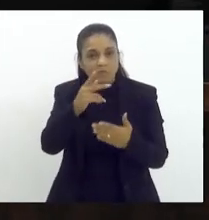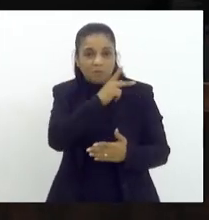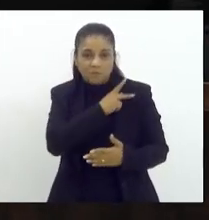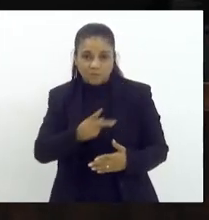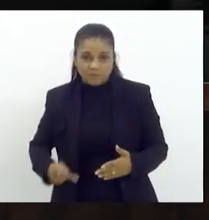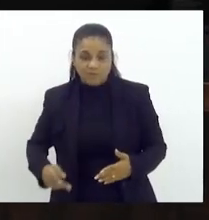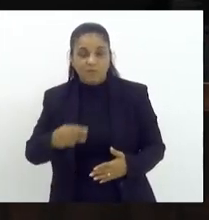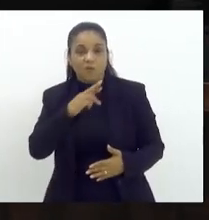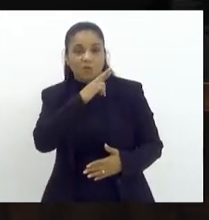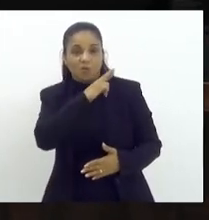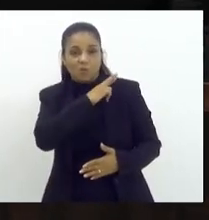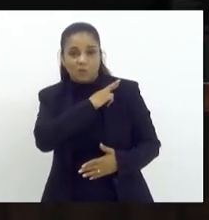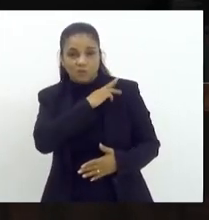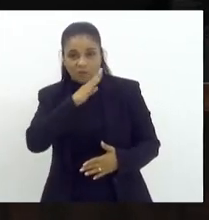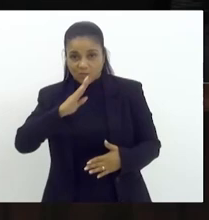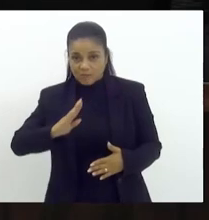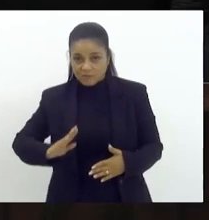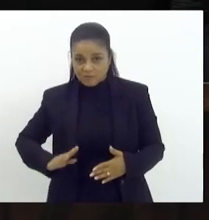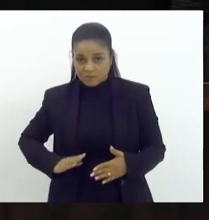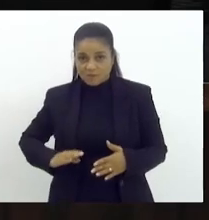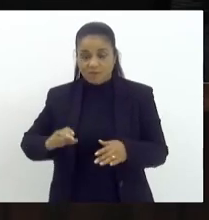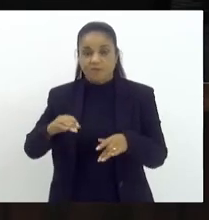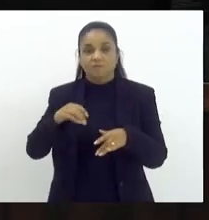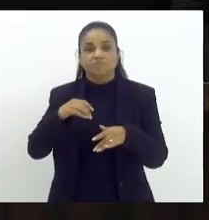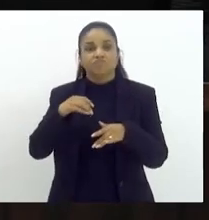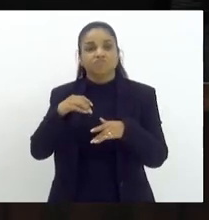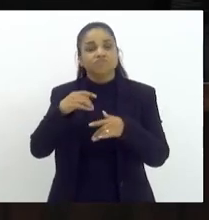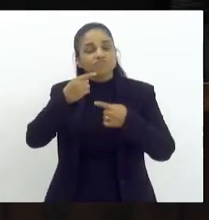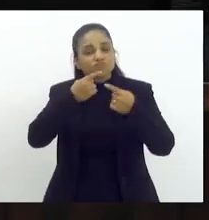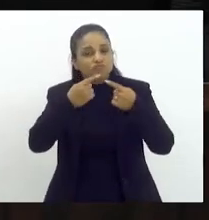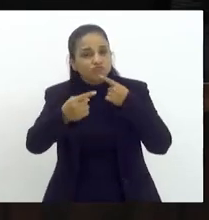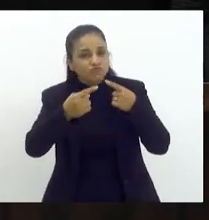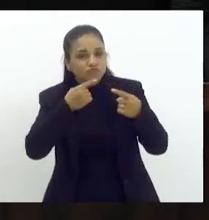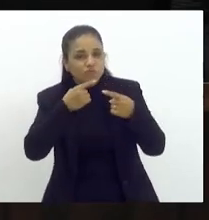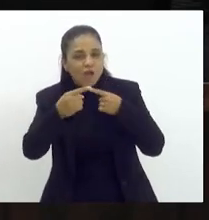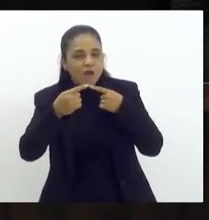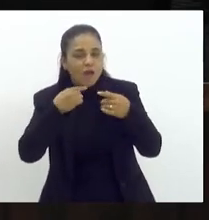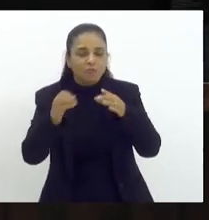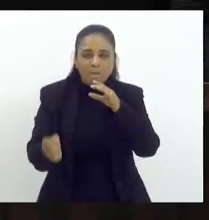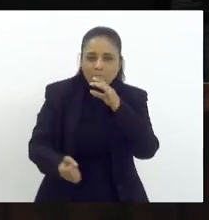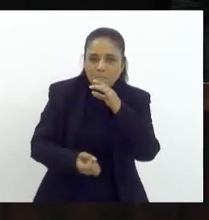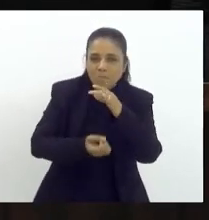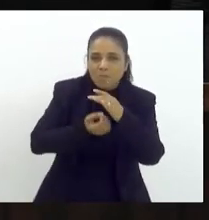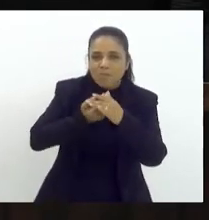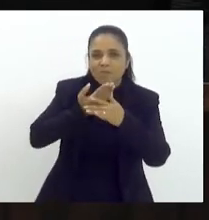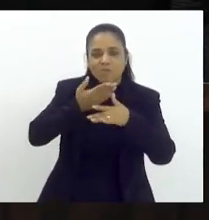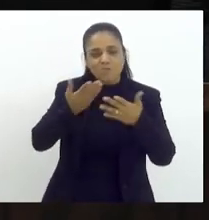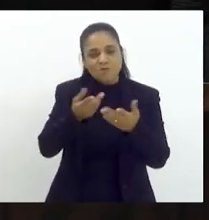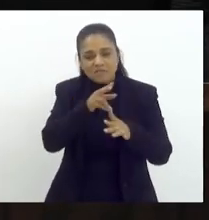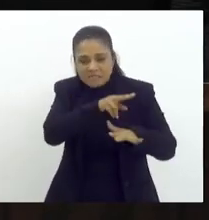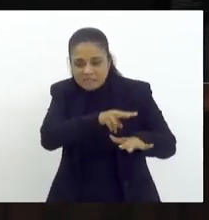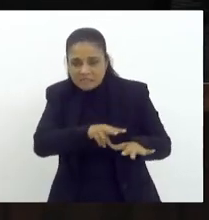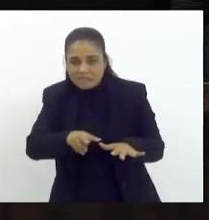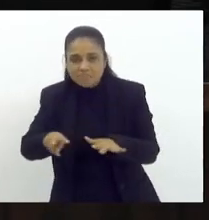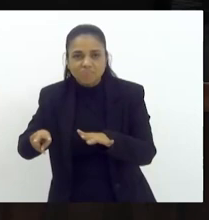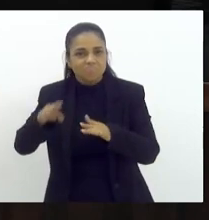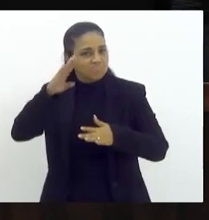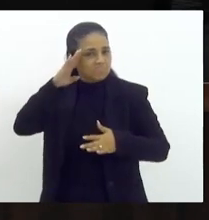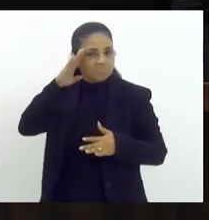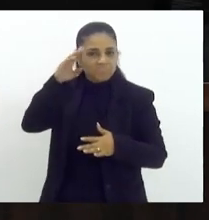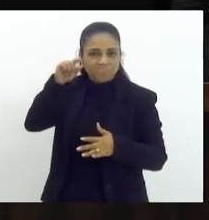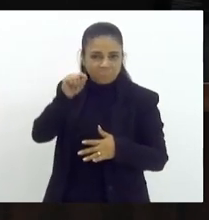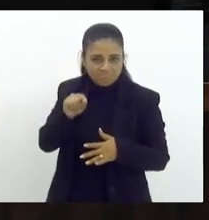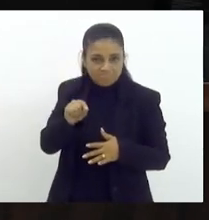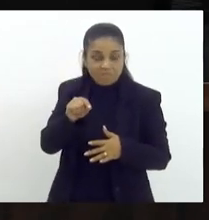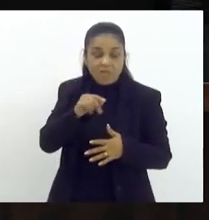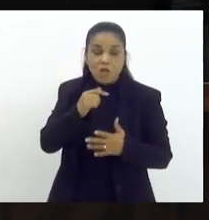Bacelar pelas pela construção dos diálogos desses desses dias que foram essenciais ele